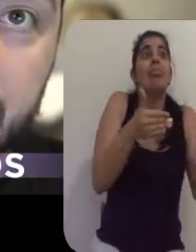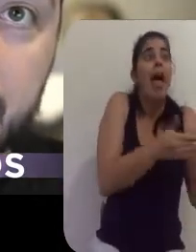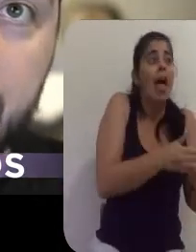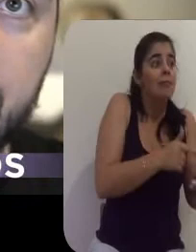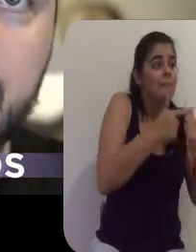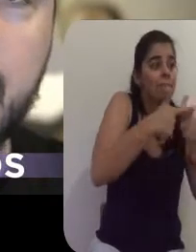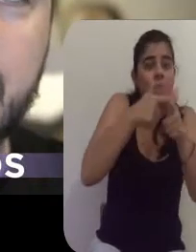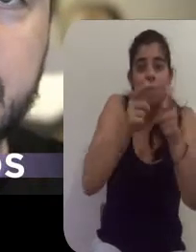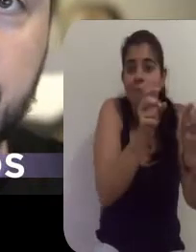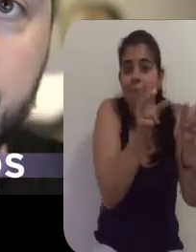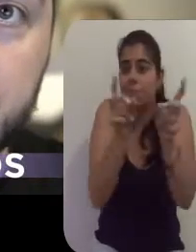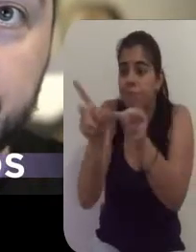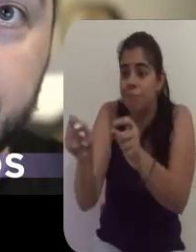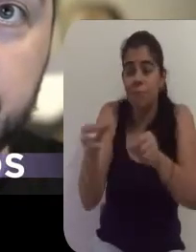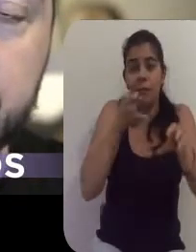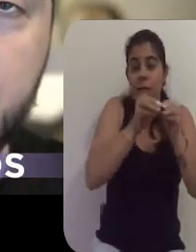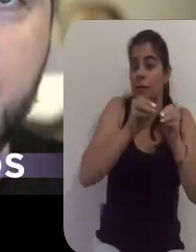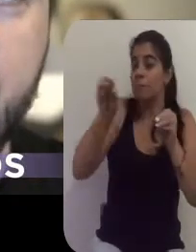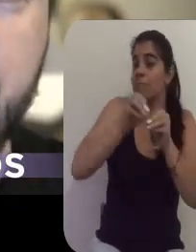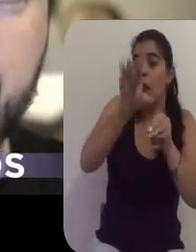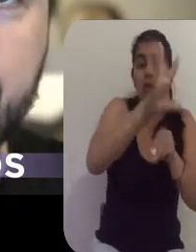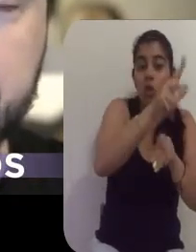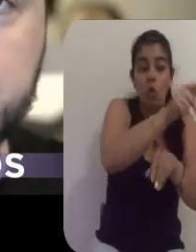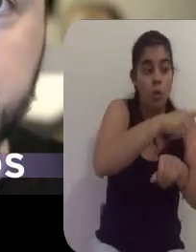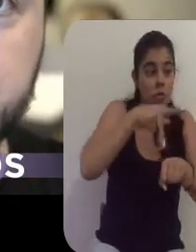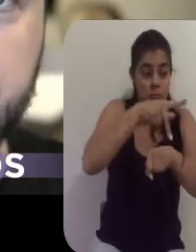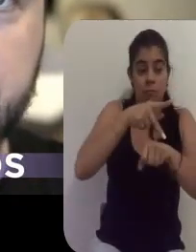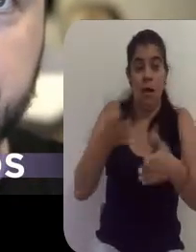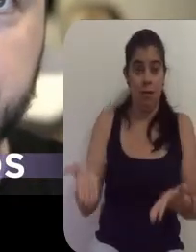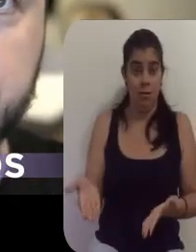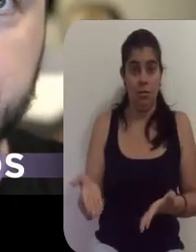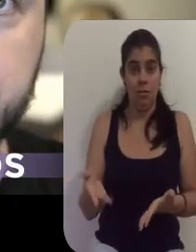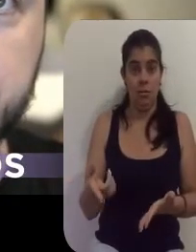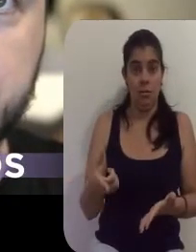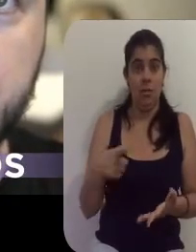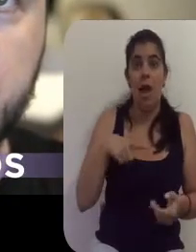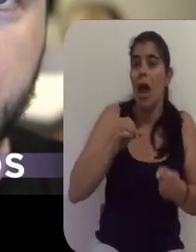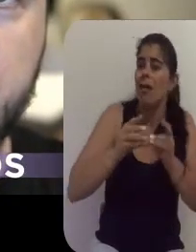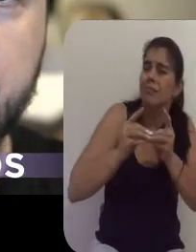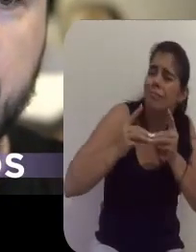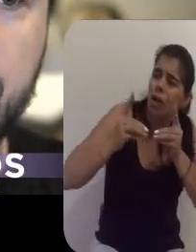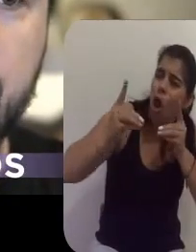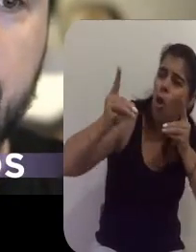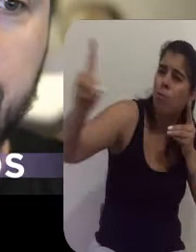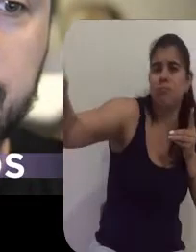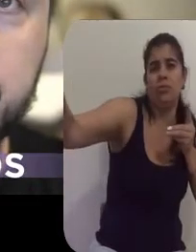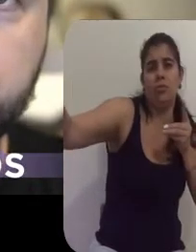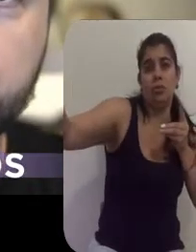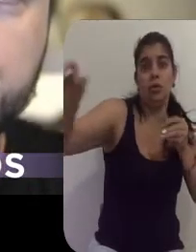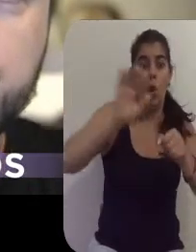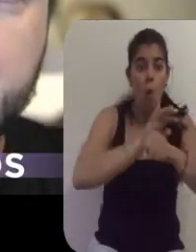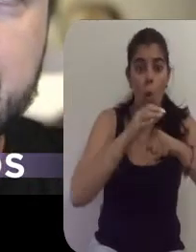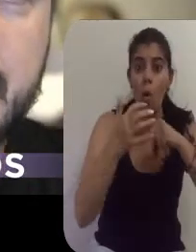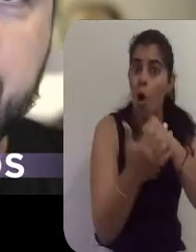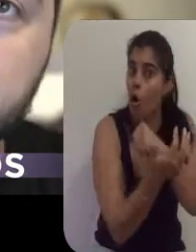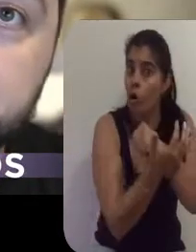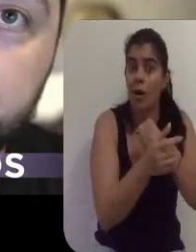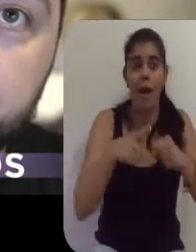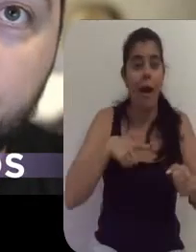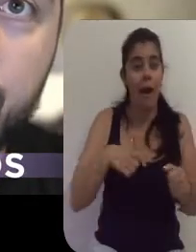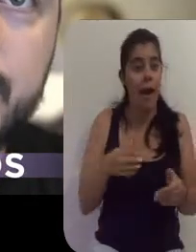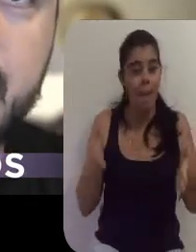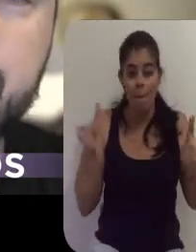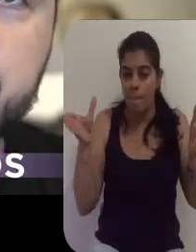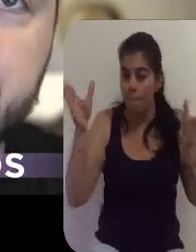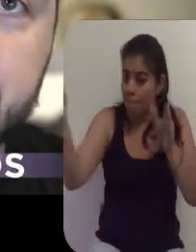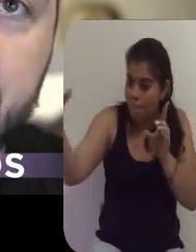gente tem em relação ao coronavírus é muito mais curta do que isso. Então, eu construí essa reputação,